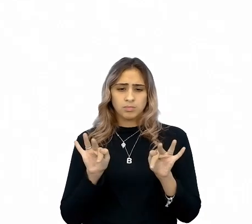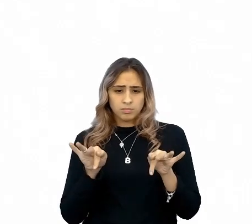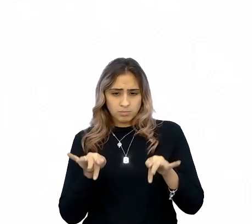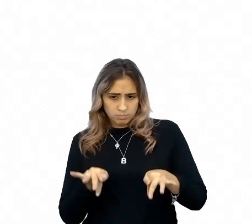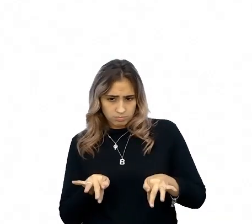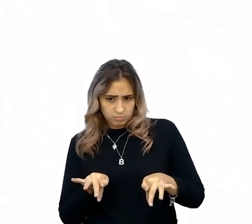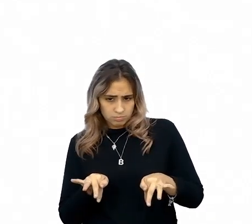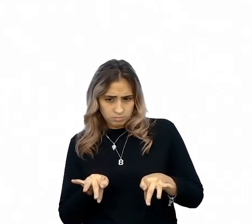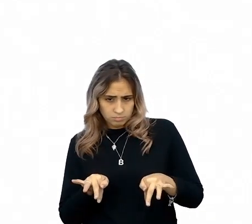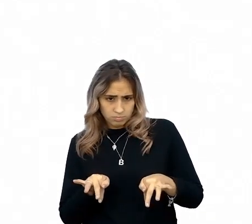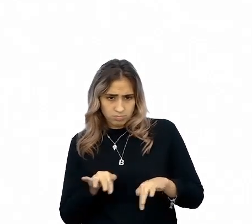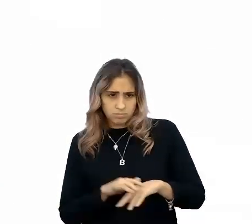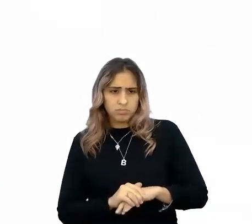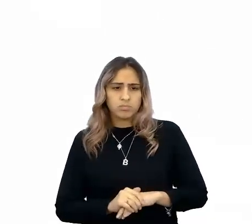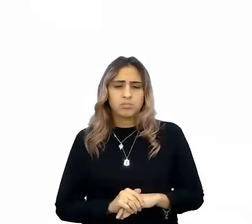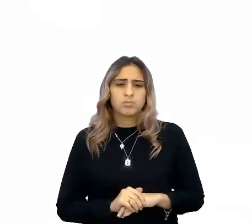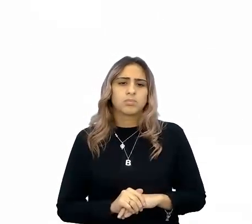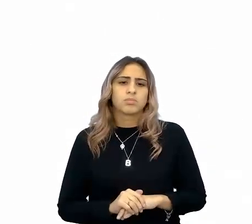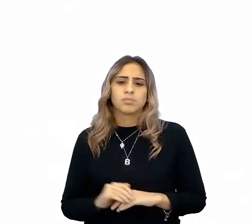Finalizando,